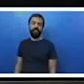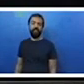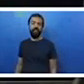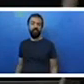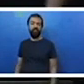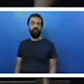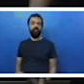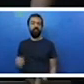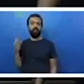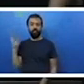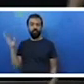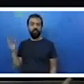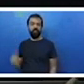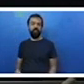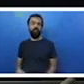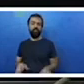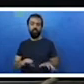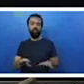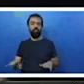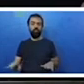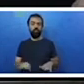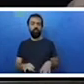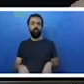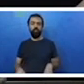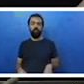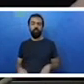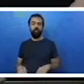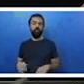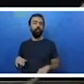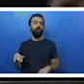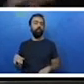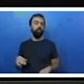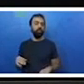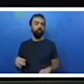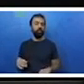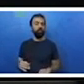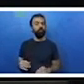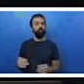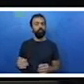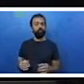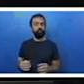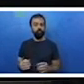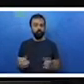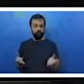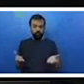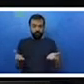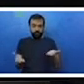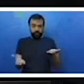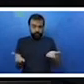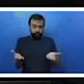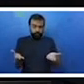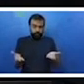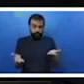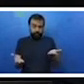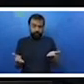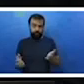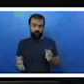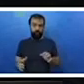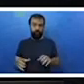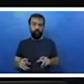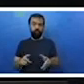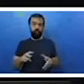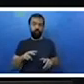Alguns movimentos de parkour, né? Então aqui nós temos, por exemplo, o equilíbrio. Se a gente olhar aqui na foto aqui, a pessoa está se equilibrando sobre os braços